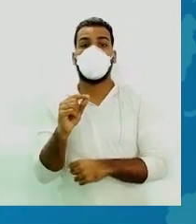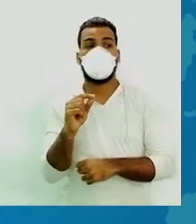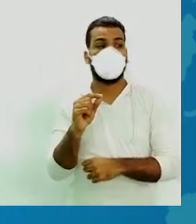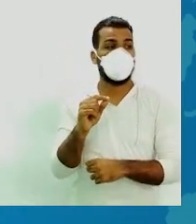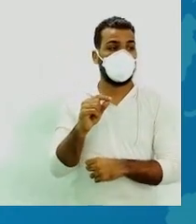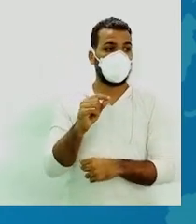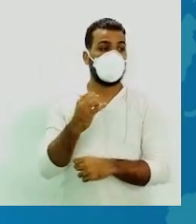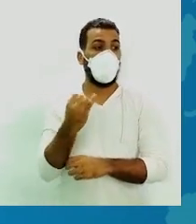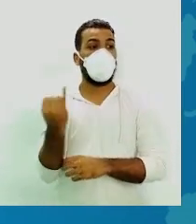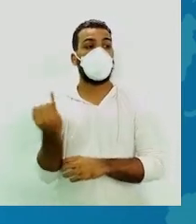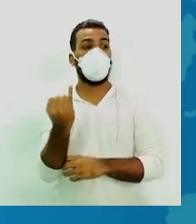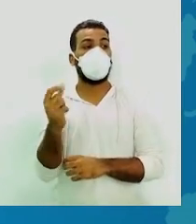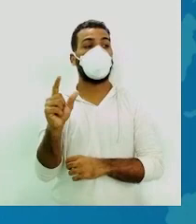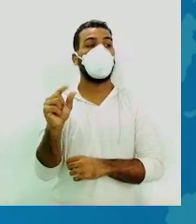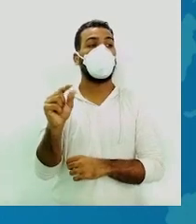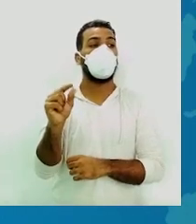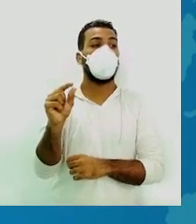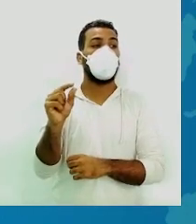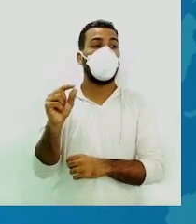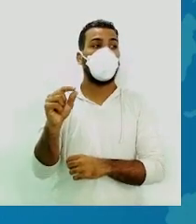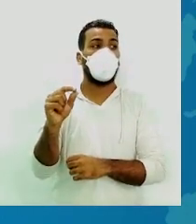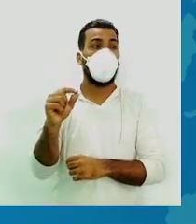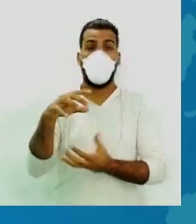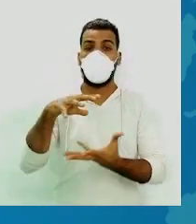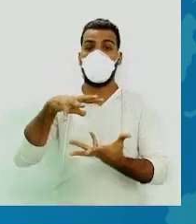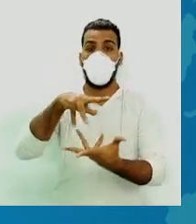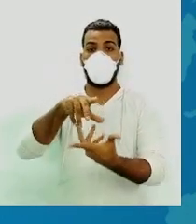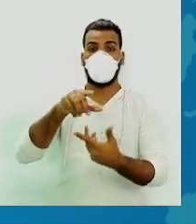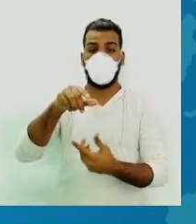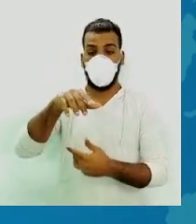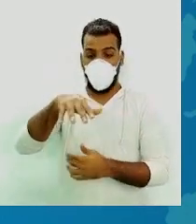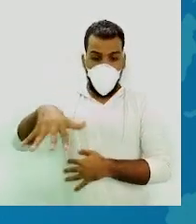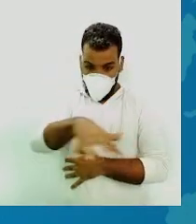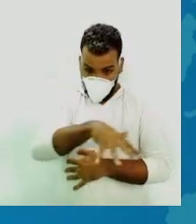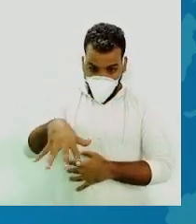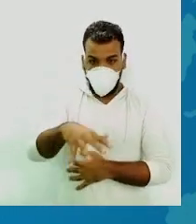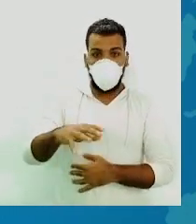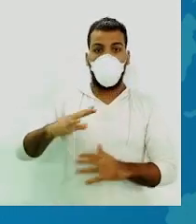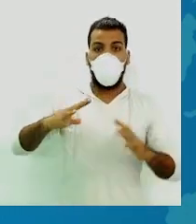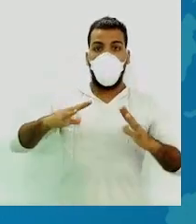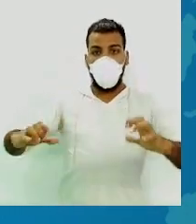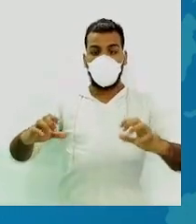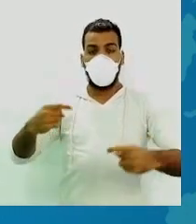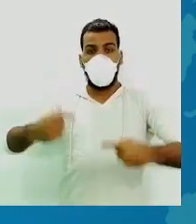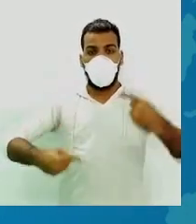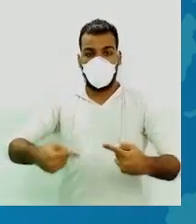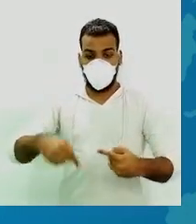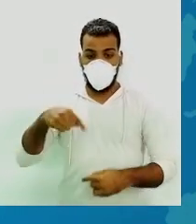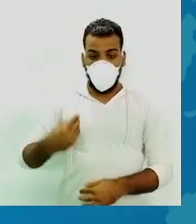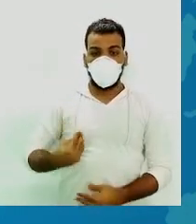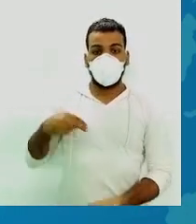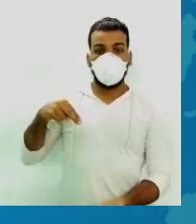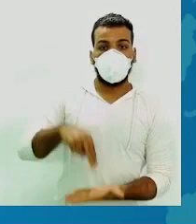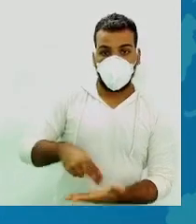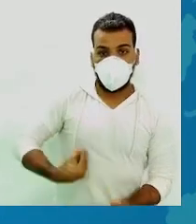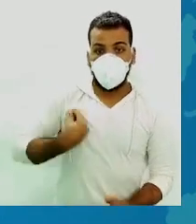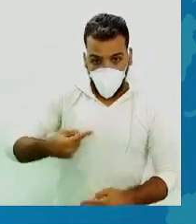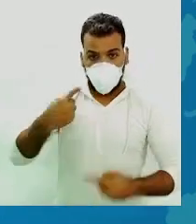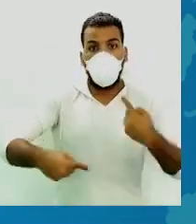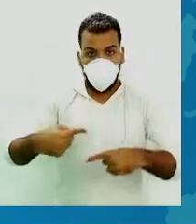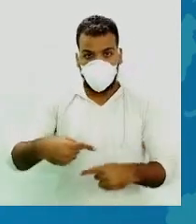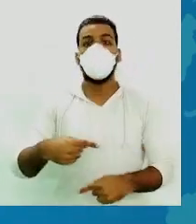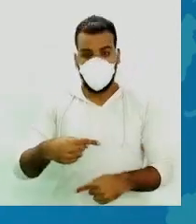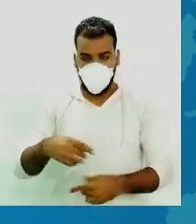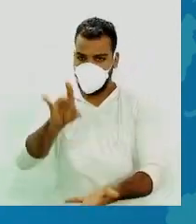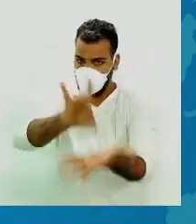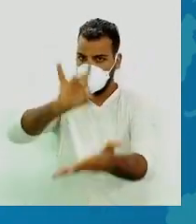né, desse mundo ético-político em que nós precisamos e que nós estamos inseridos. Essa é a